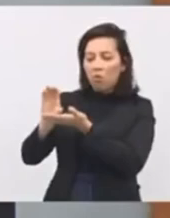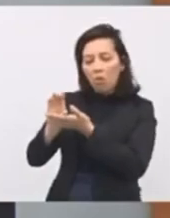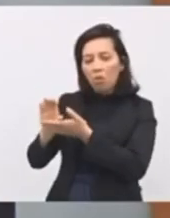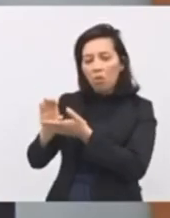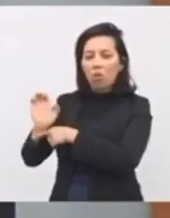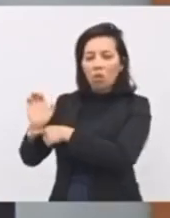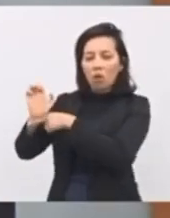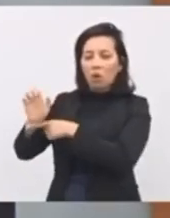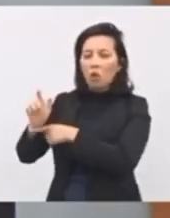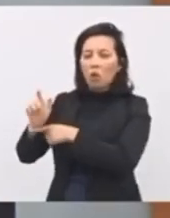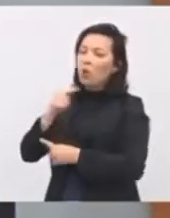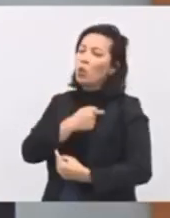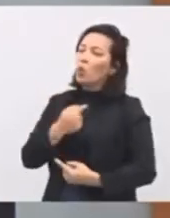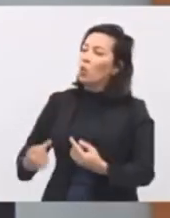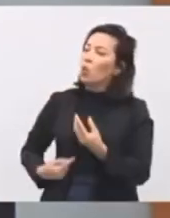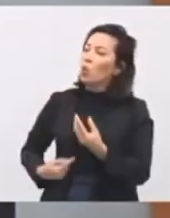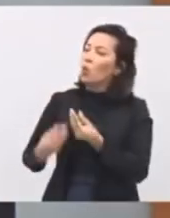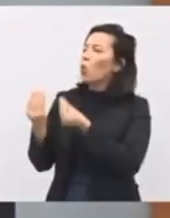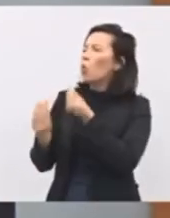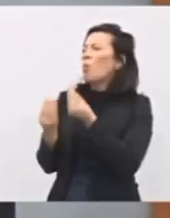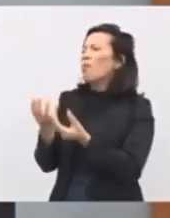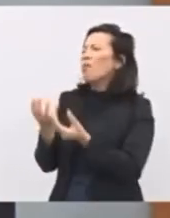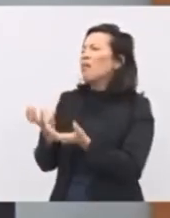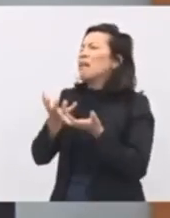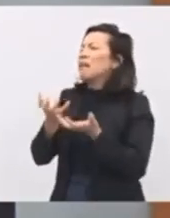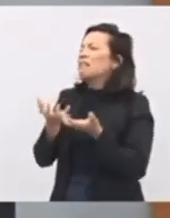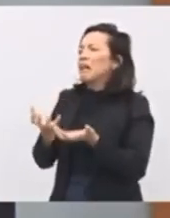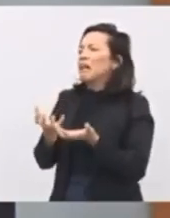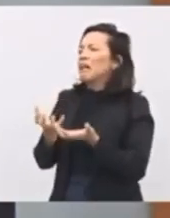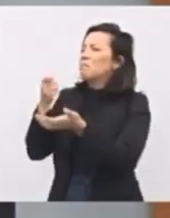governador utilizasse como conviesse a ele para